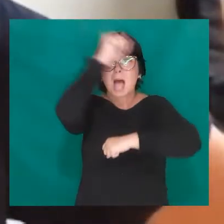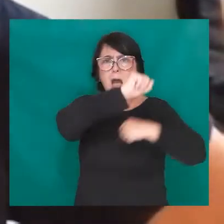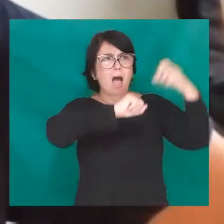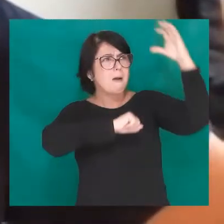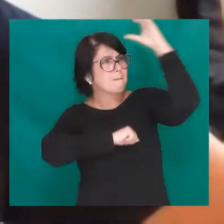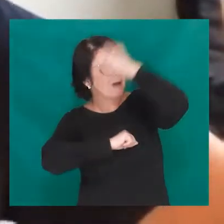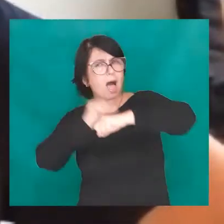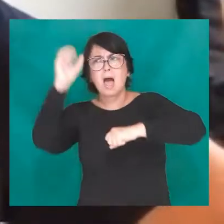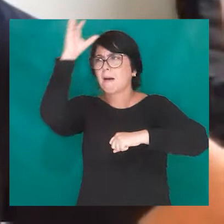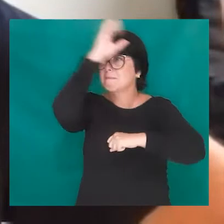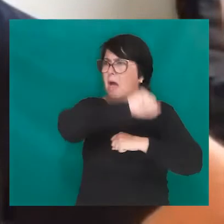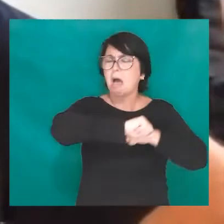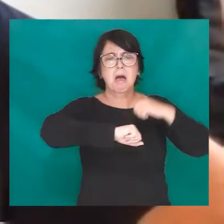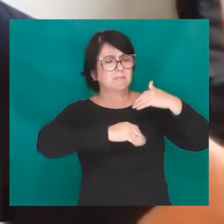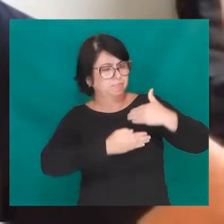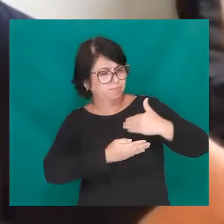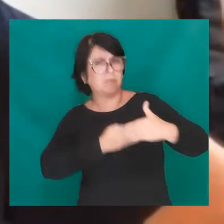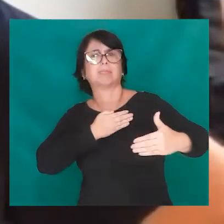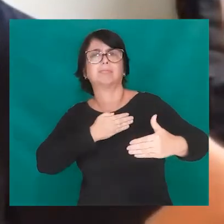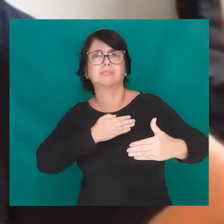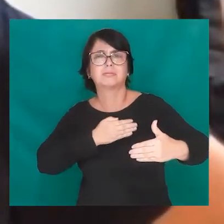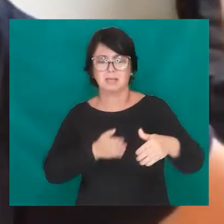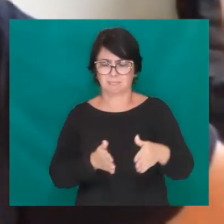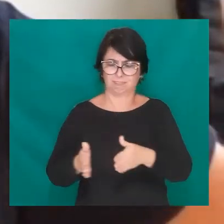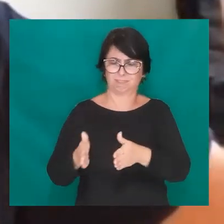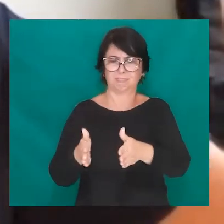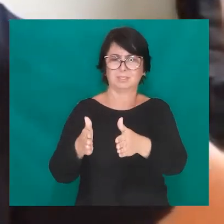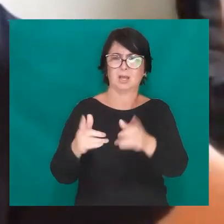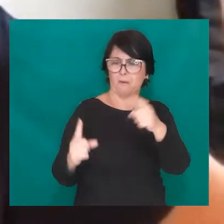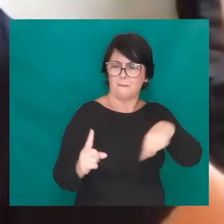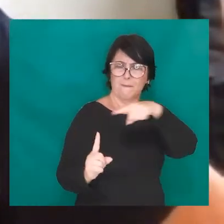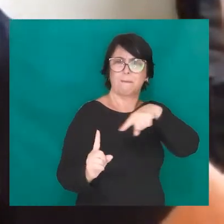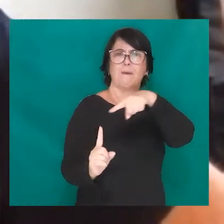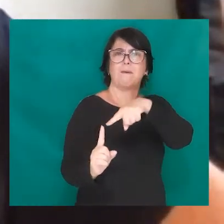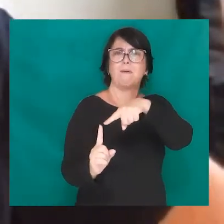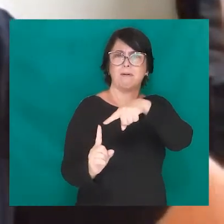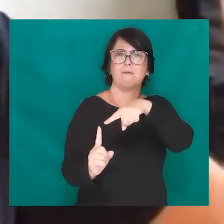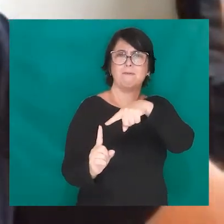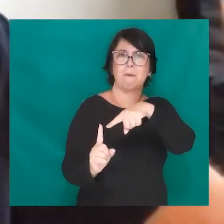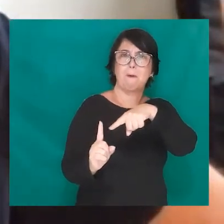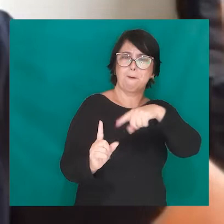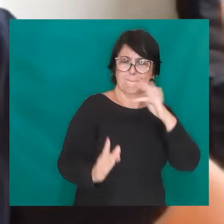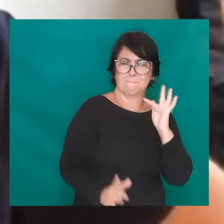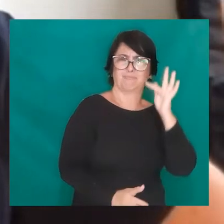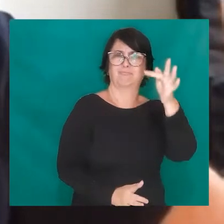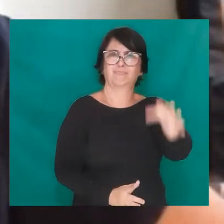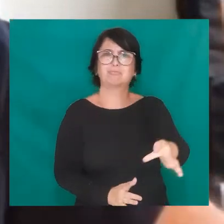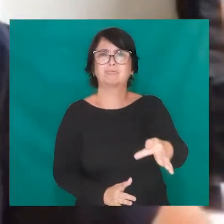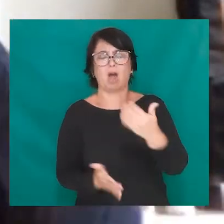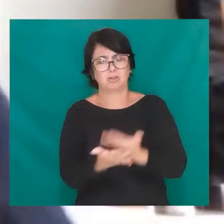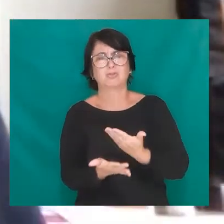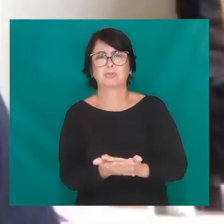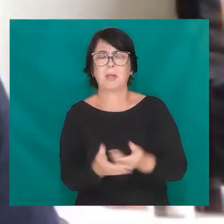E eu resolvi traçar o meu caminho mesmo de aprendizado, né? Eu resolvi